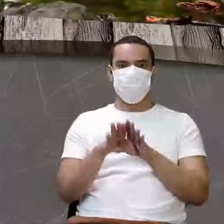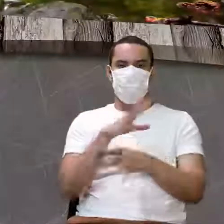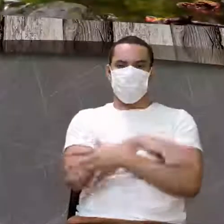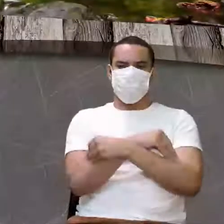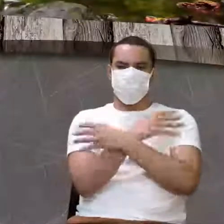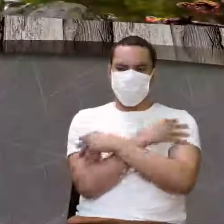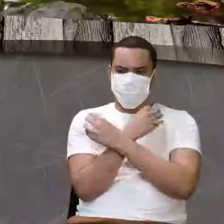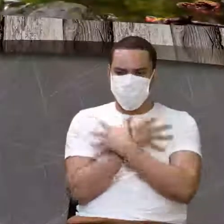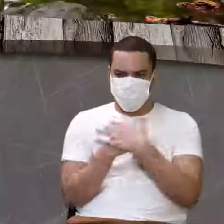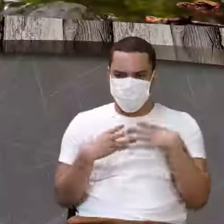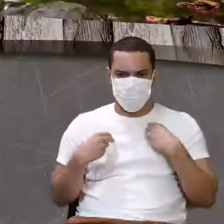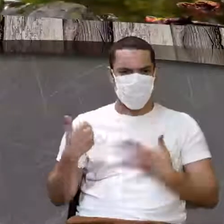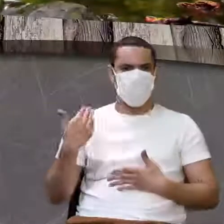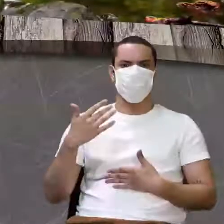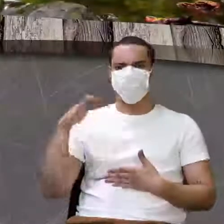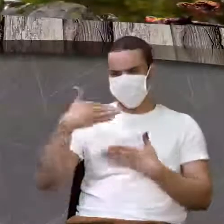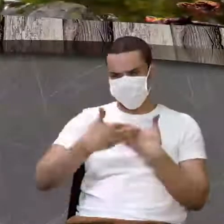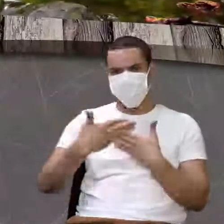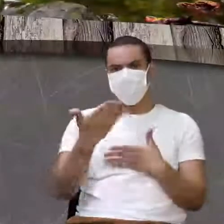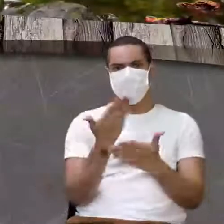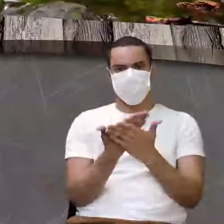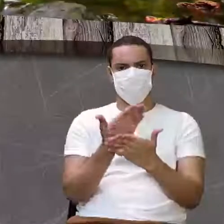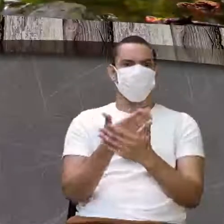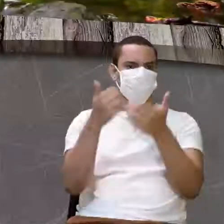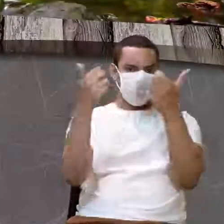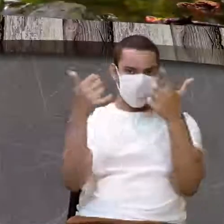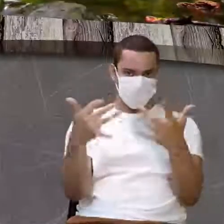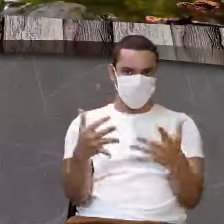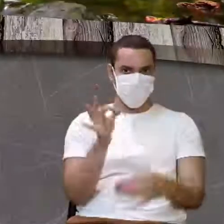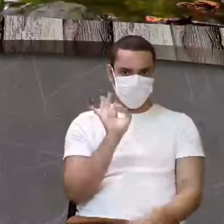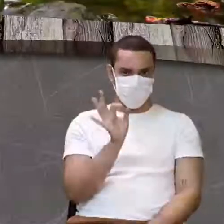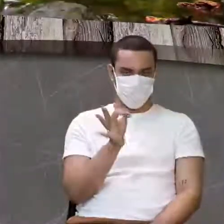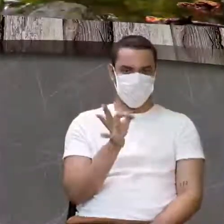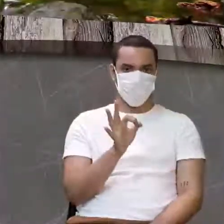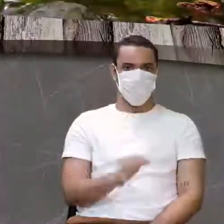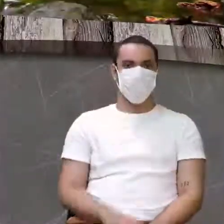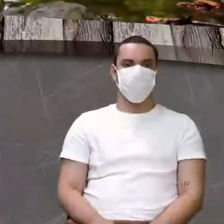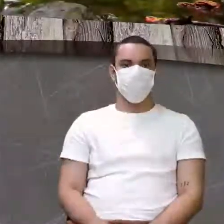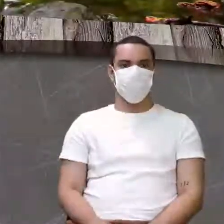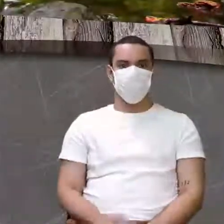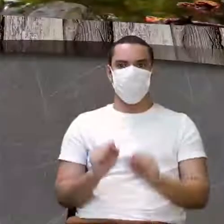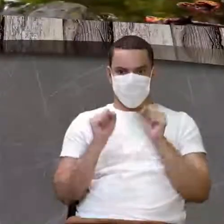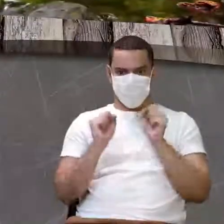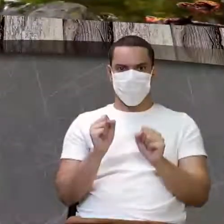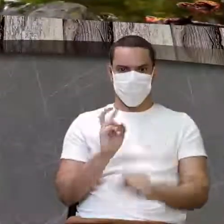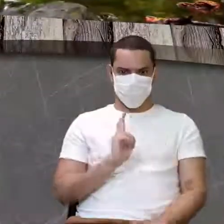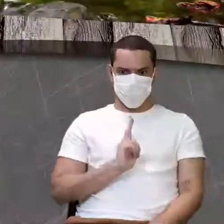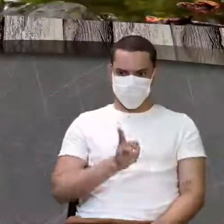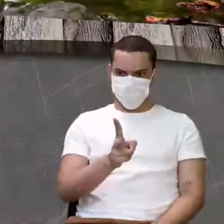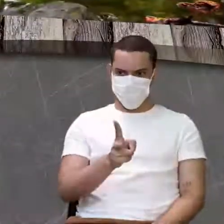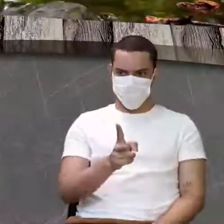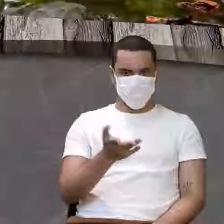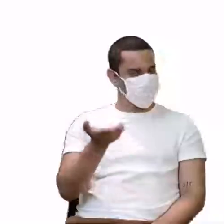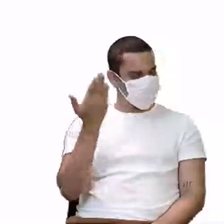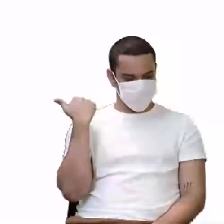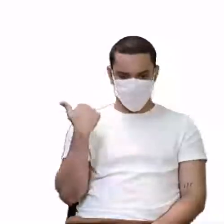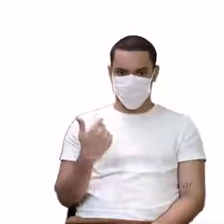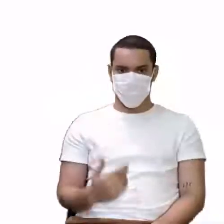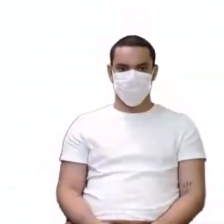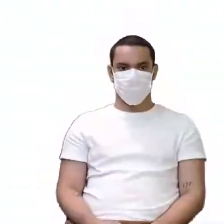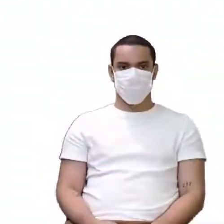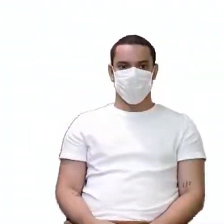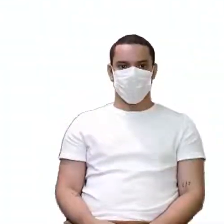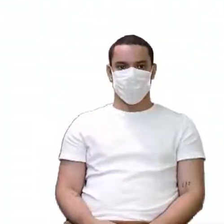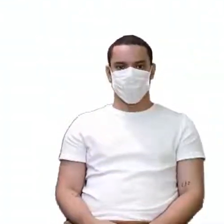corpo. Enfim, a gente vai ter uma aula mais pra frente só sobre os hominídeos, tá bom? Podemos seguir? Vamos lá?